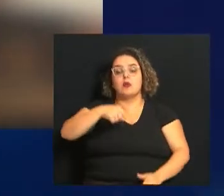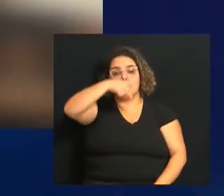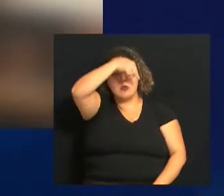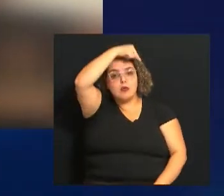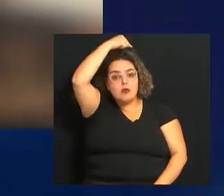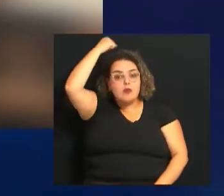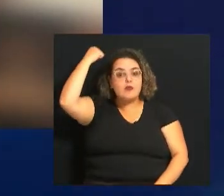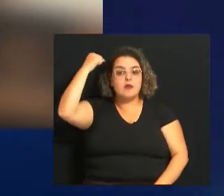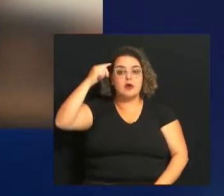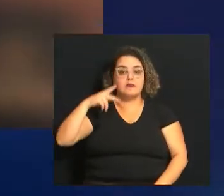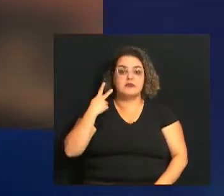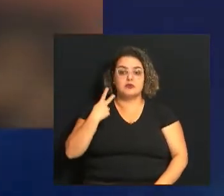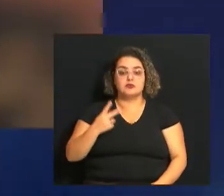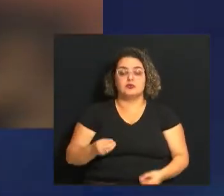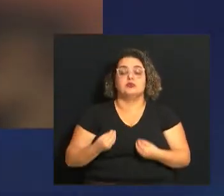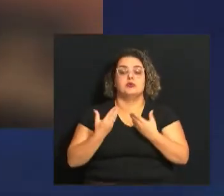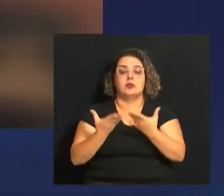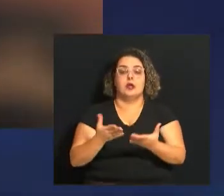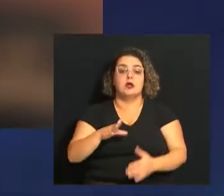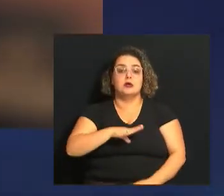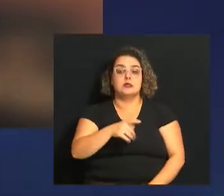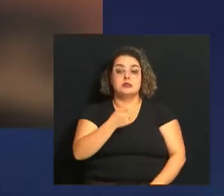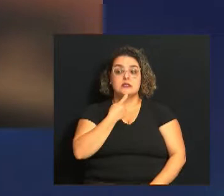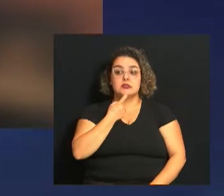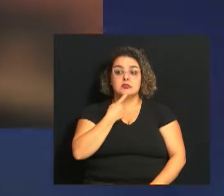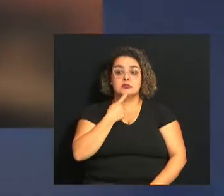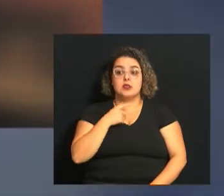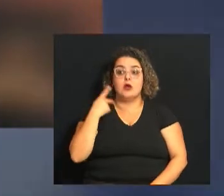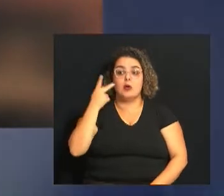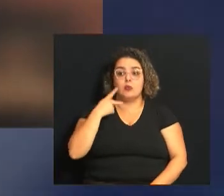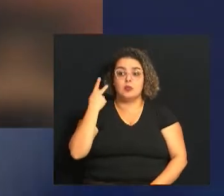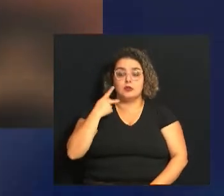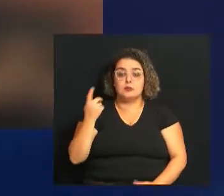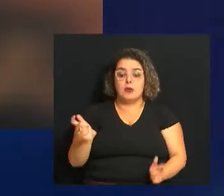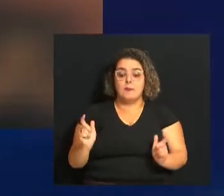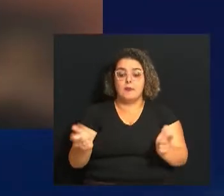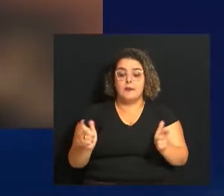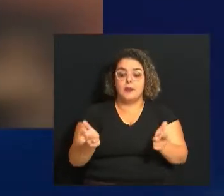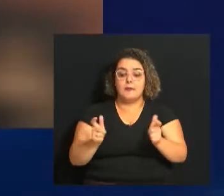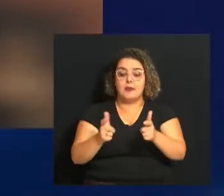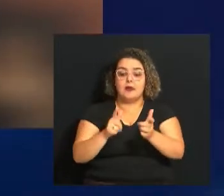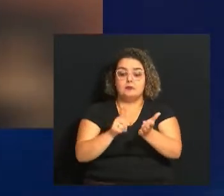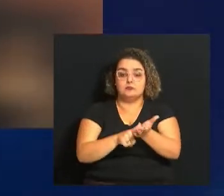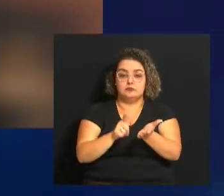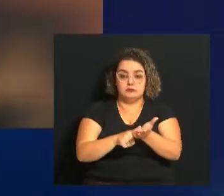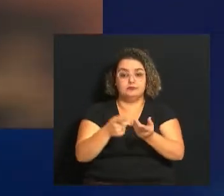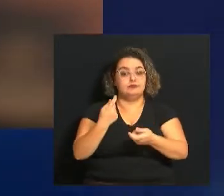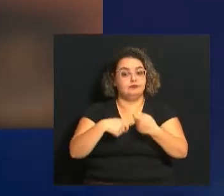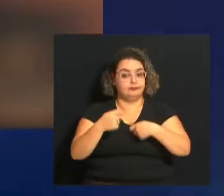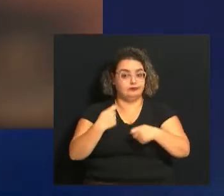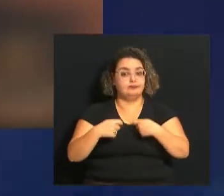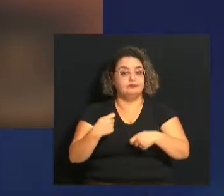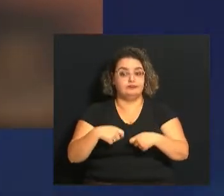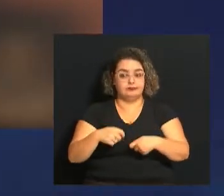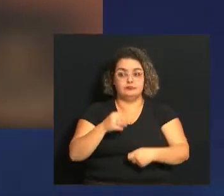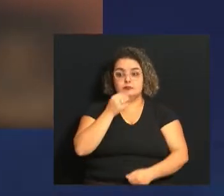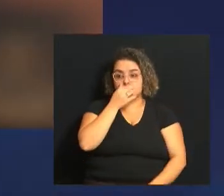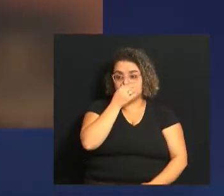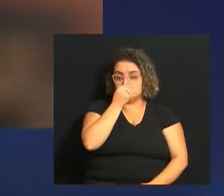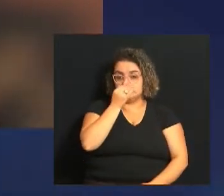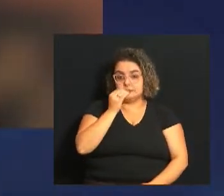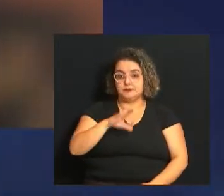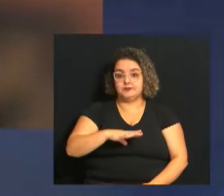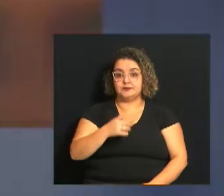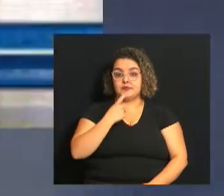que institui no município a política de redução do uso de papel pela administração pública. Campinas